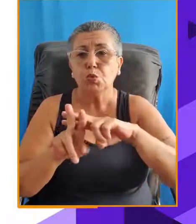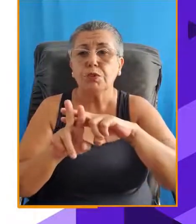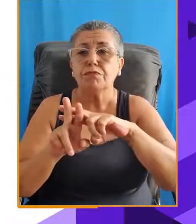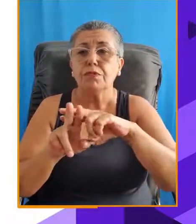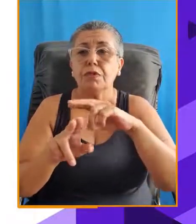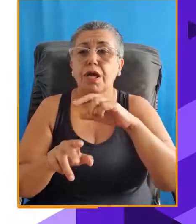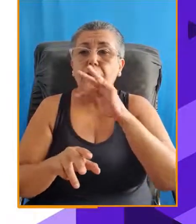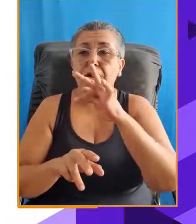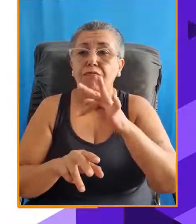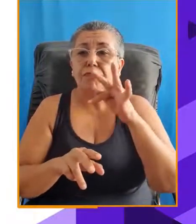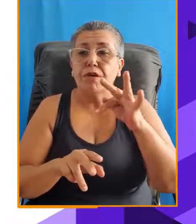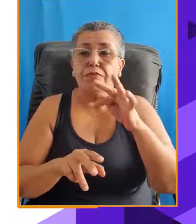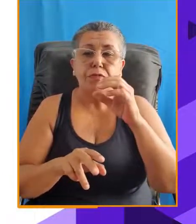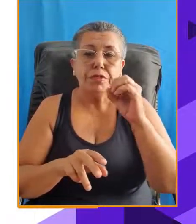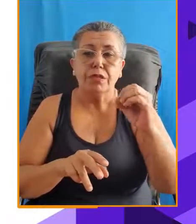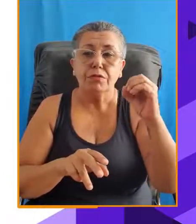sustenido